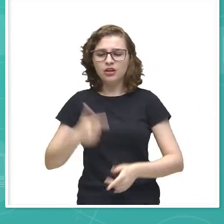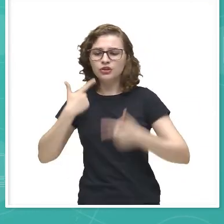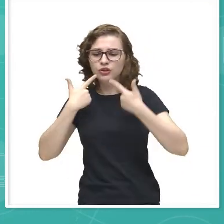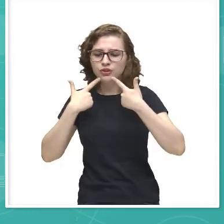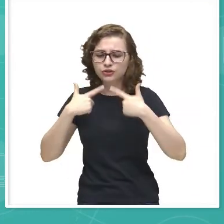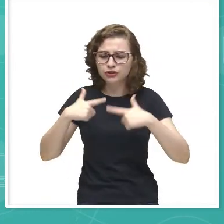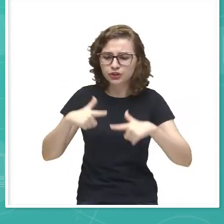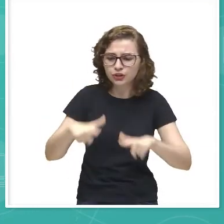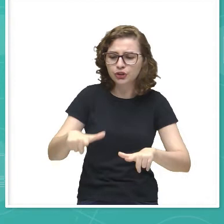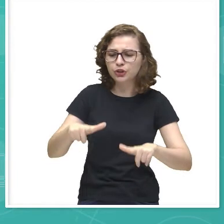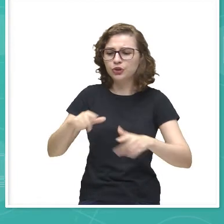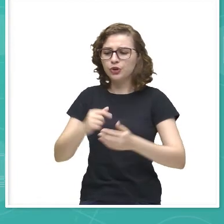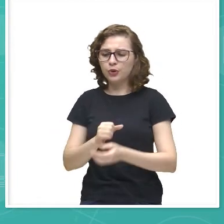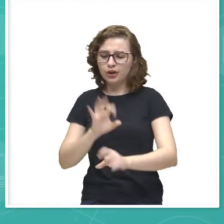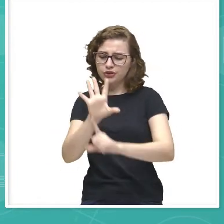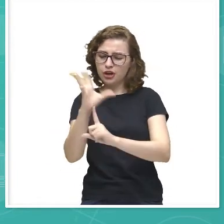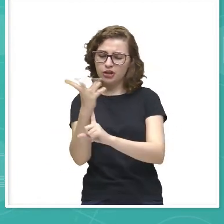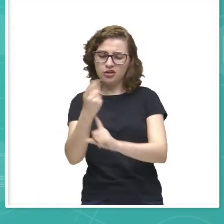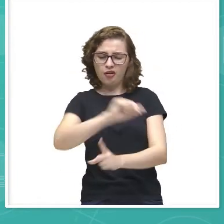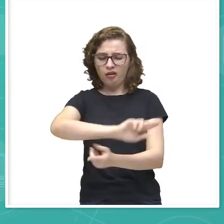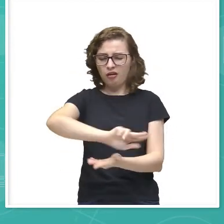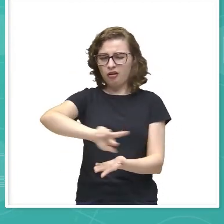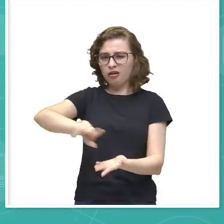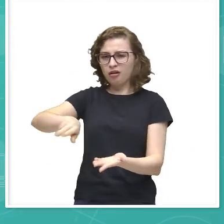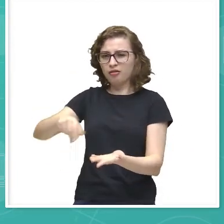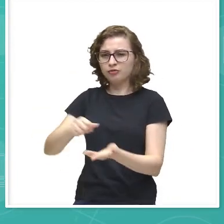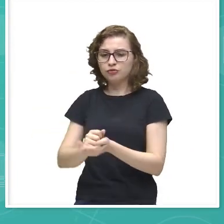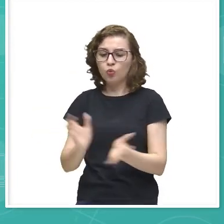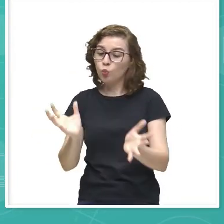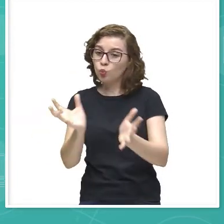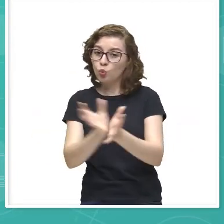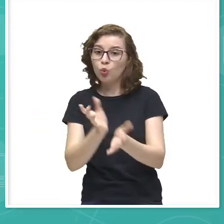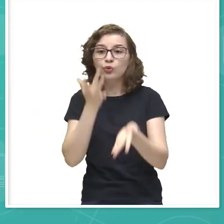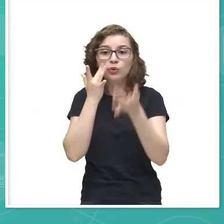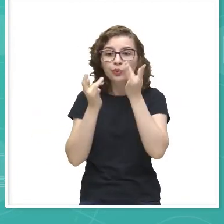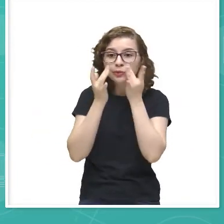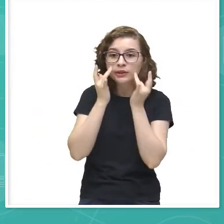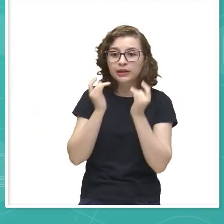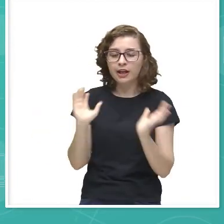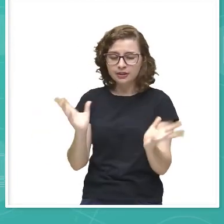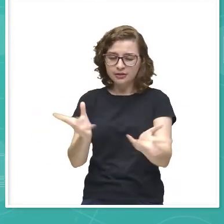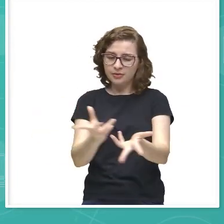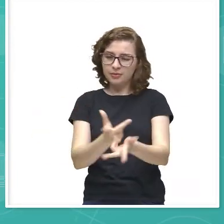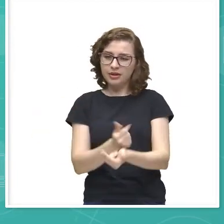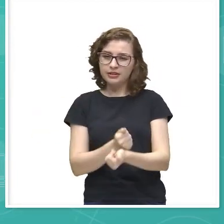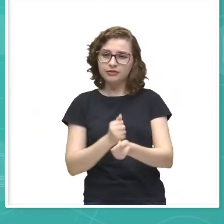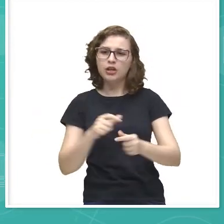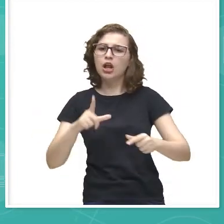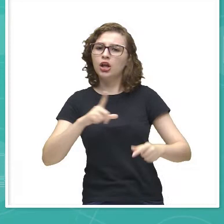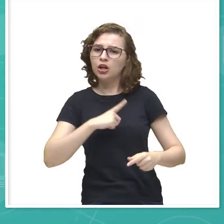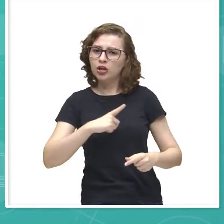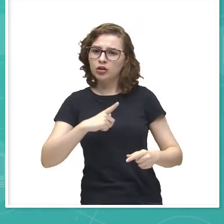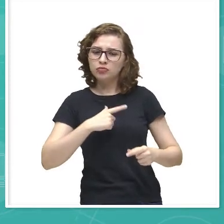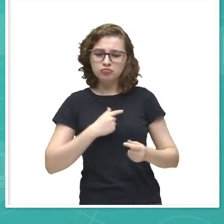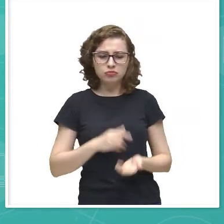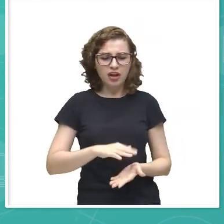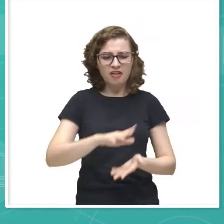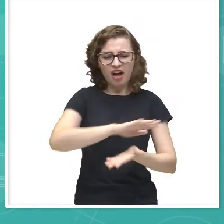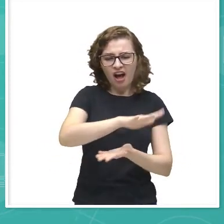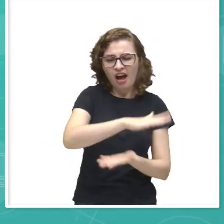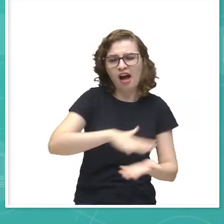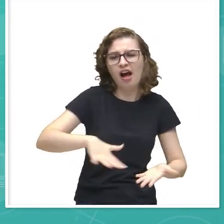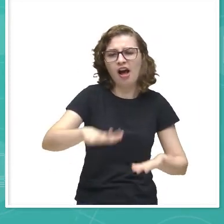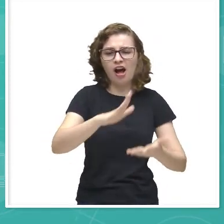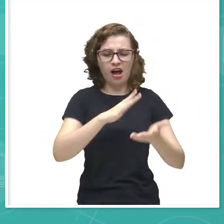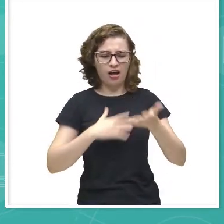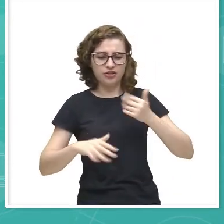linguagens artísticas. O grupo Teatro Mágico, ele é conhecido pela sua atuação performática e a mistura de várias vertentes artísticas. Tem dança,